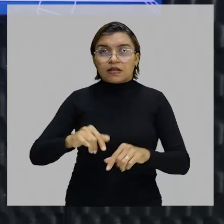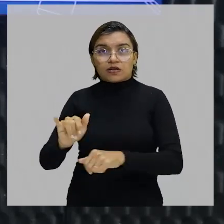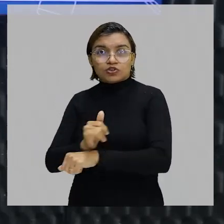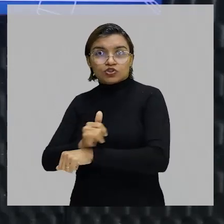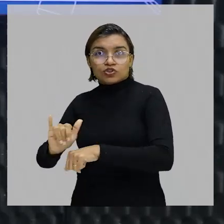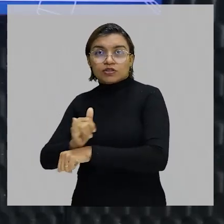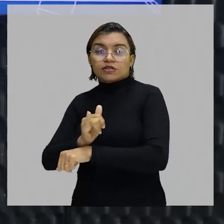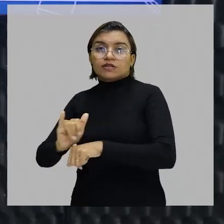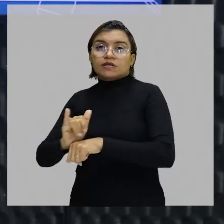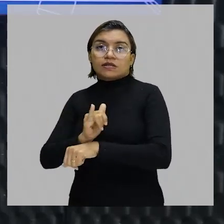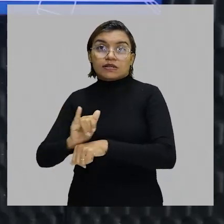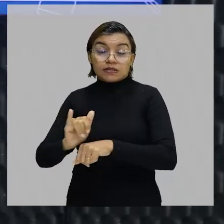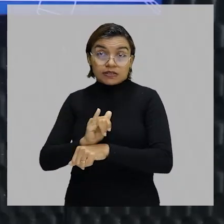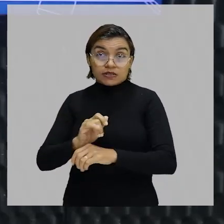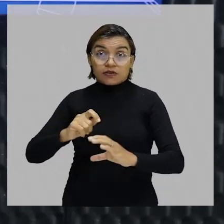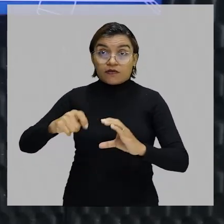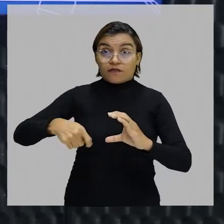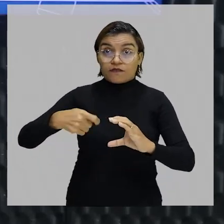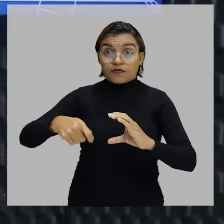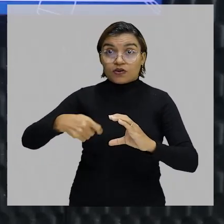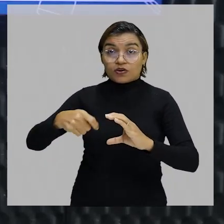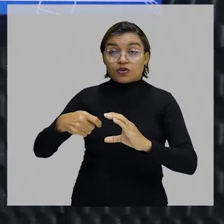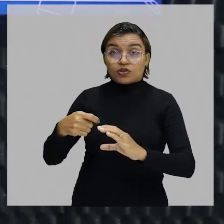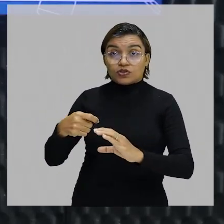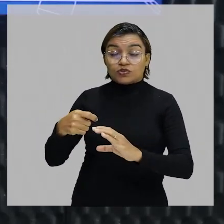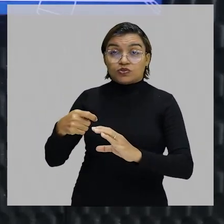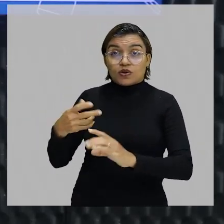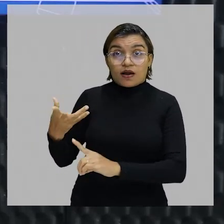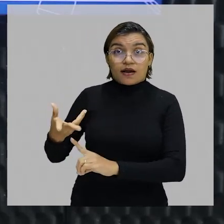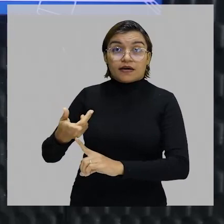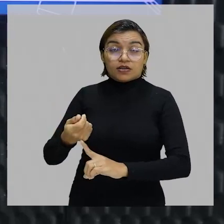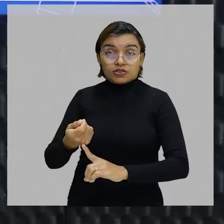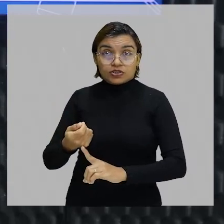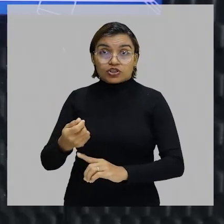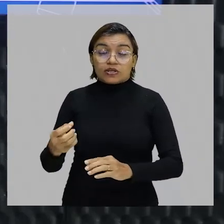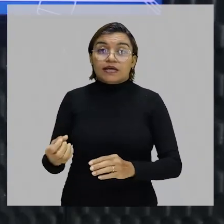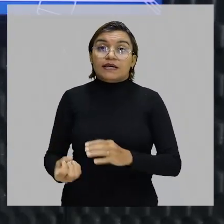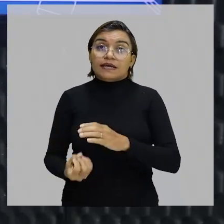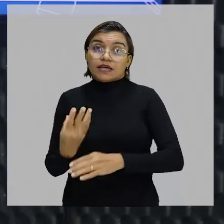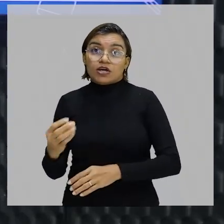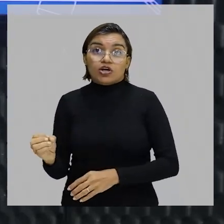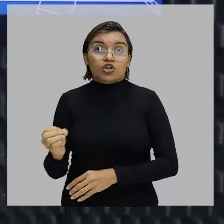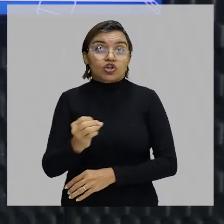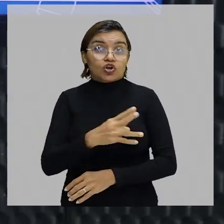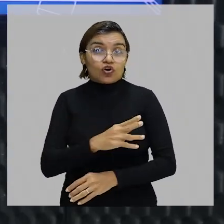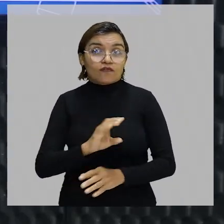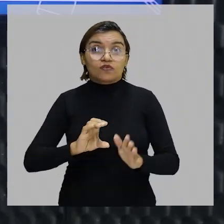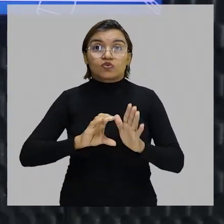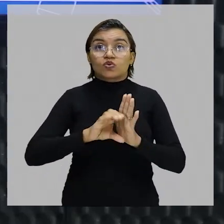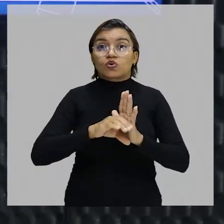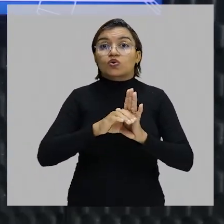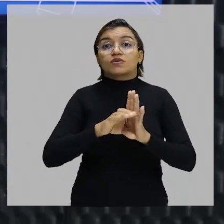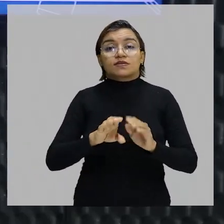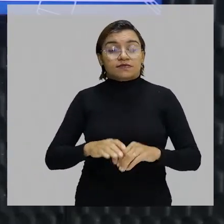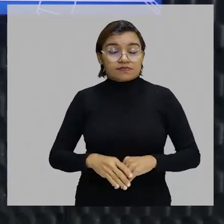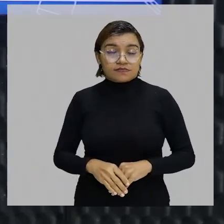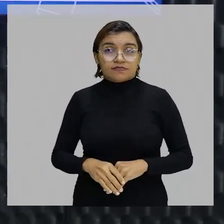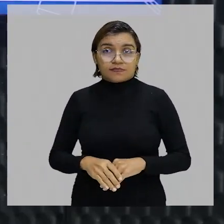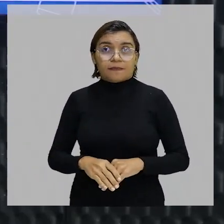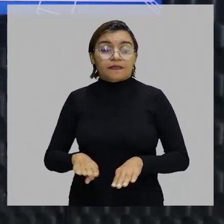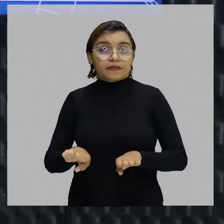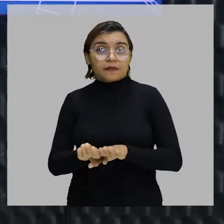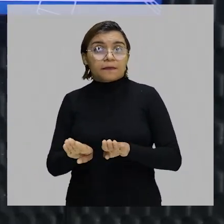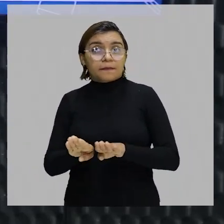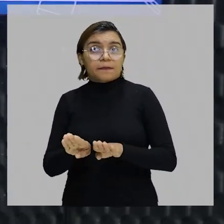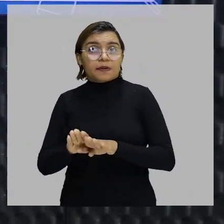consiga criar novas formas de linguagem artística e novas formas de conceitos, além de eternizar as obras,